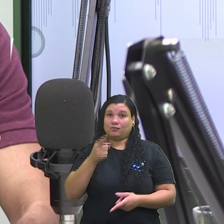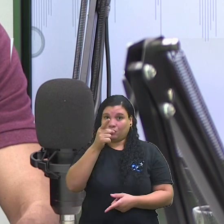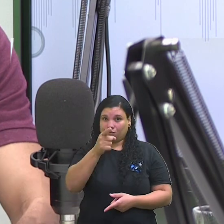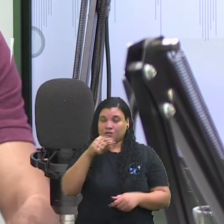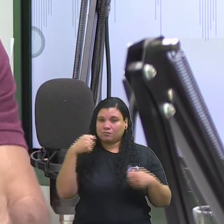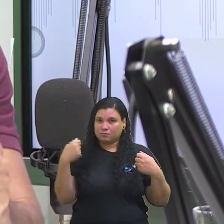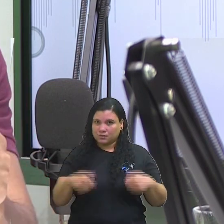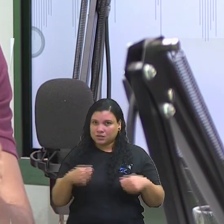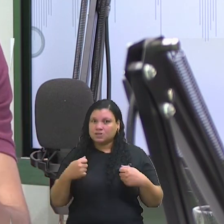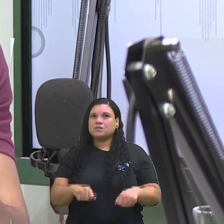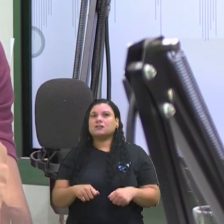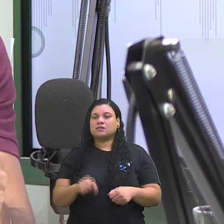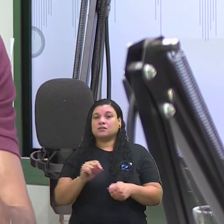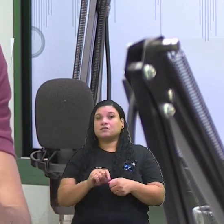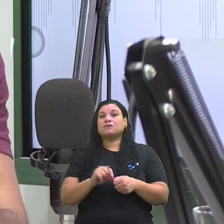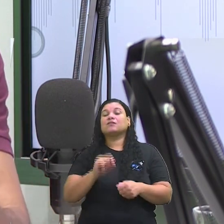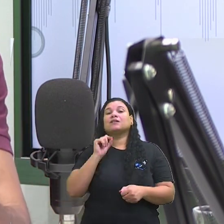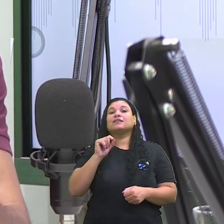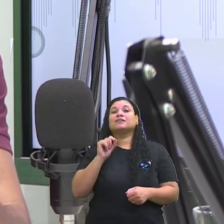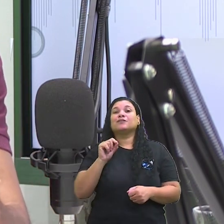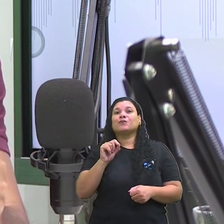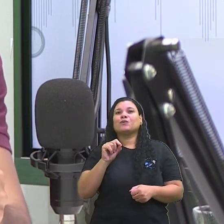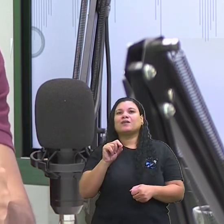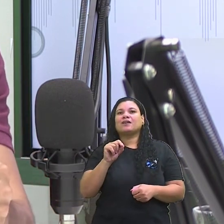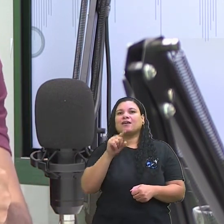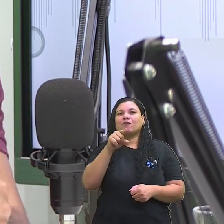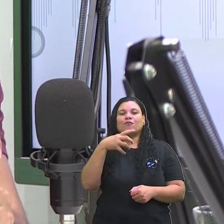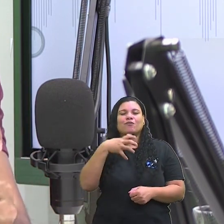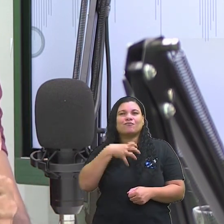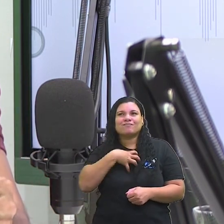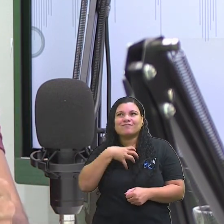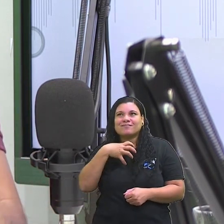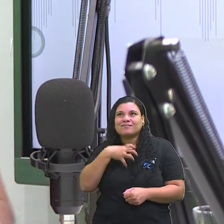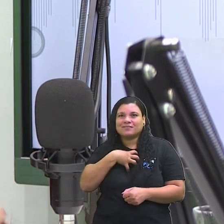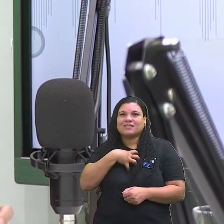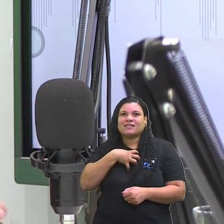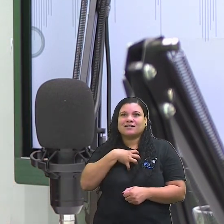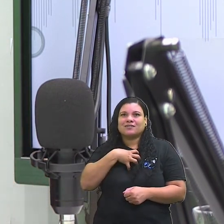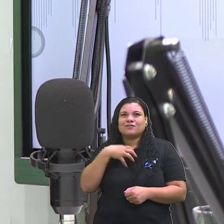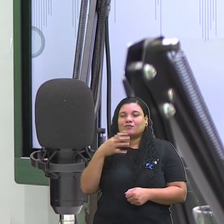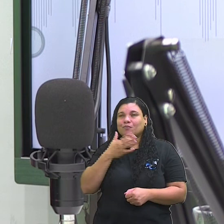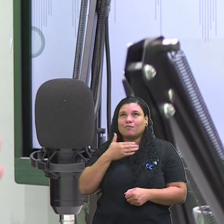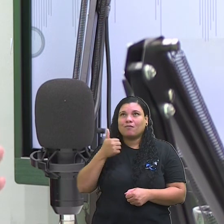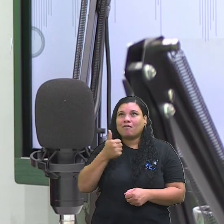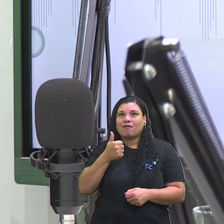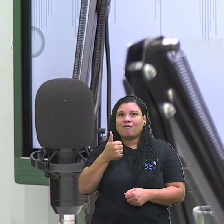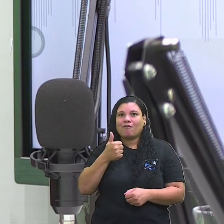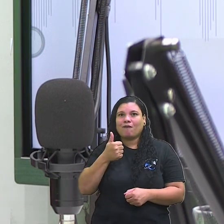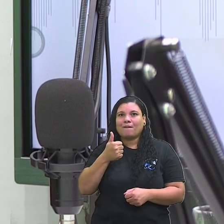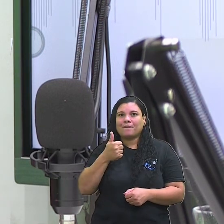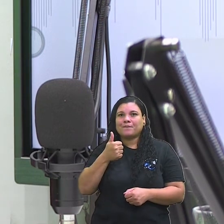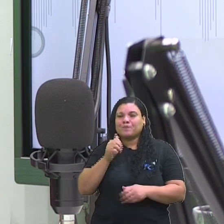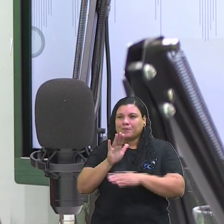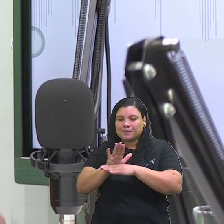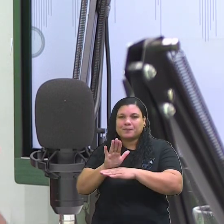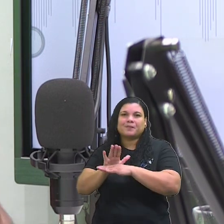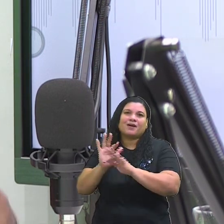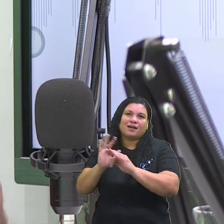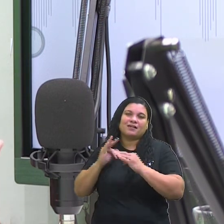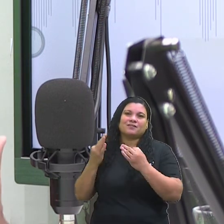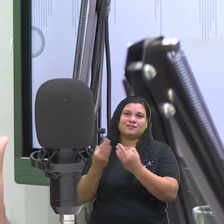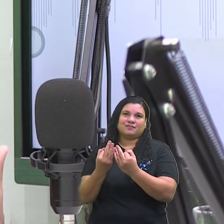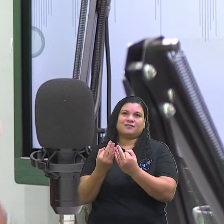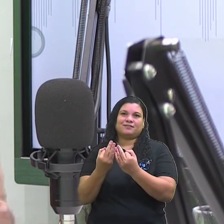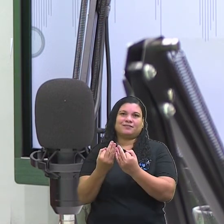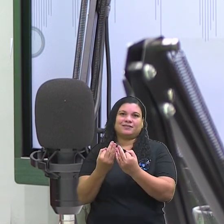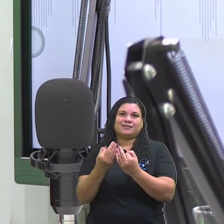proativo, ou seja, não espere que o outro faça para que tão somente você faça, não. Põe aqui a seguinte coisa no coração: no que depender de